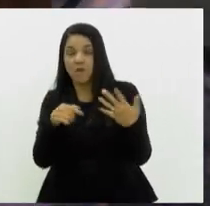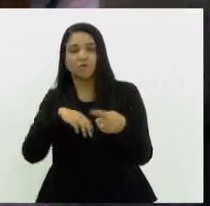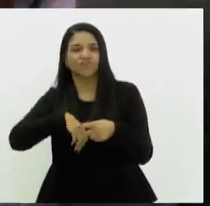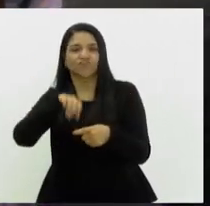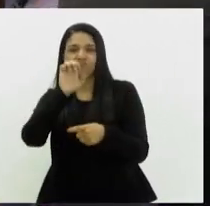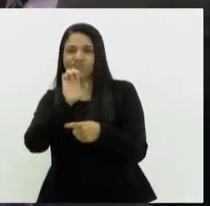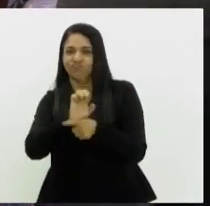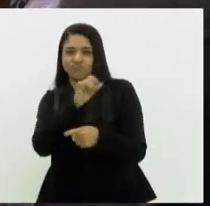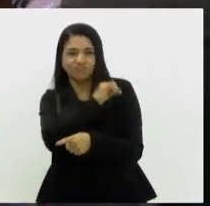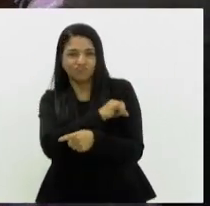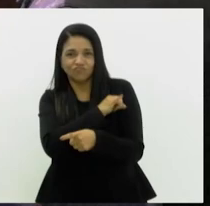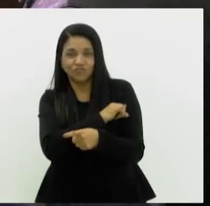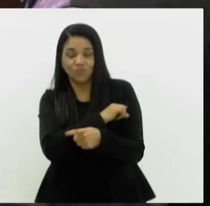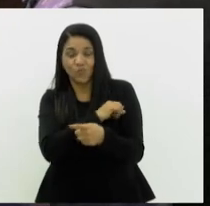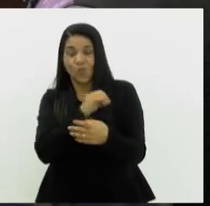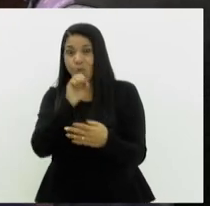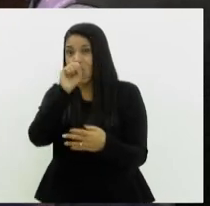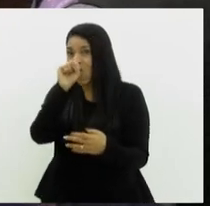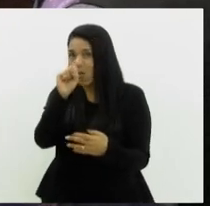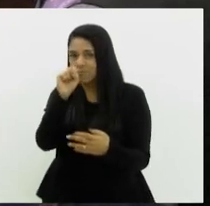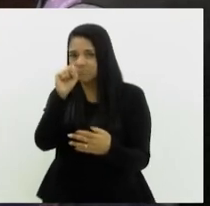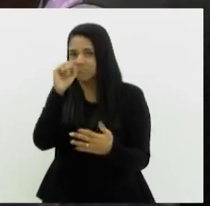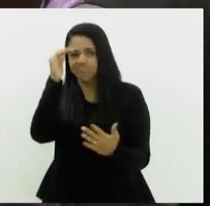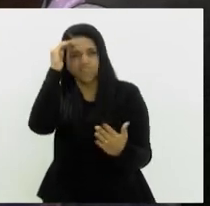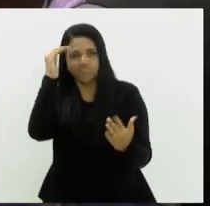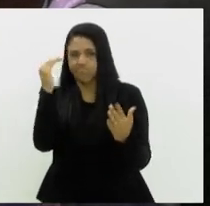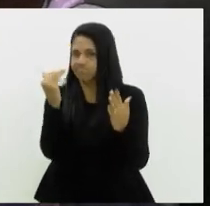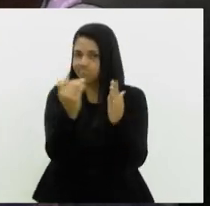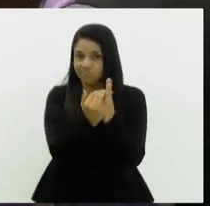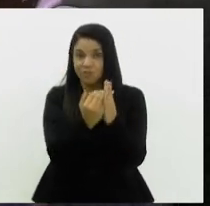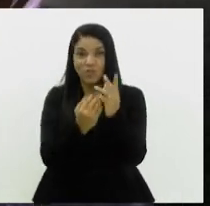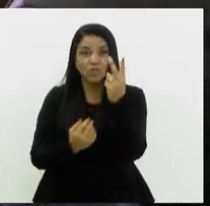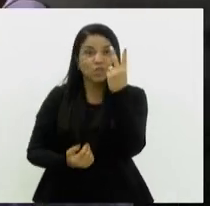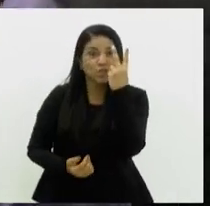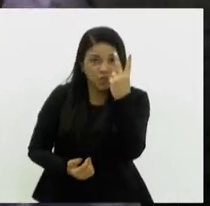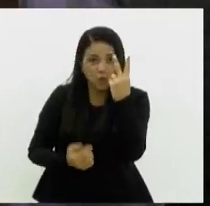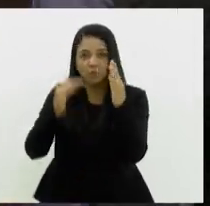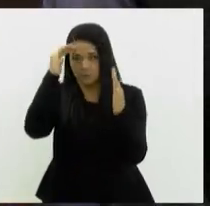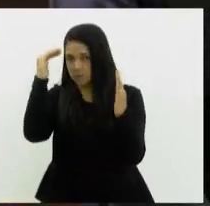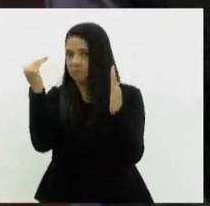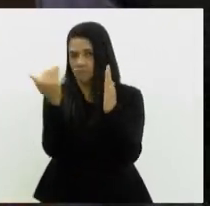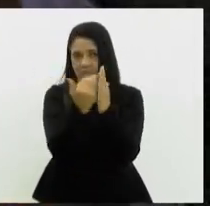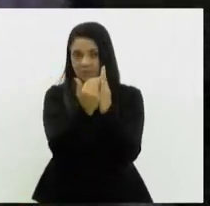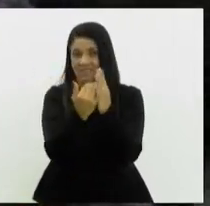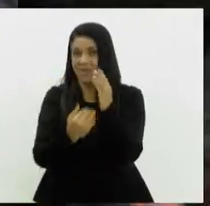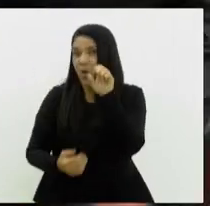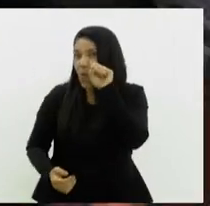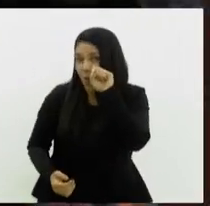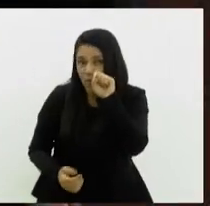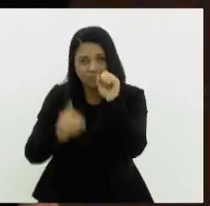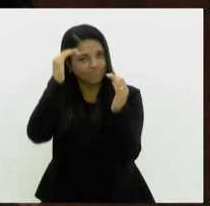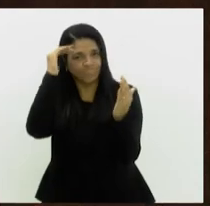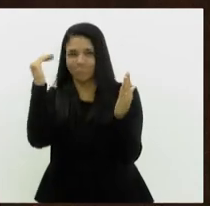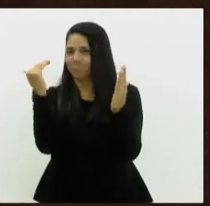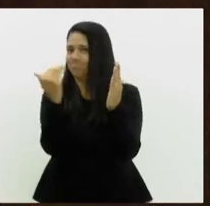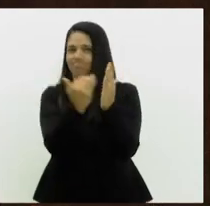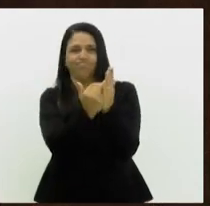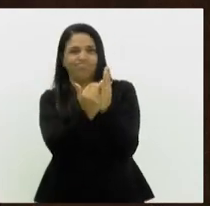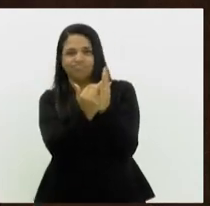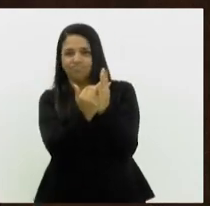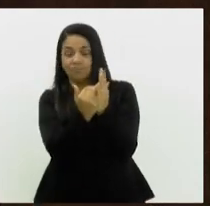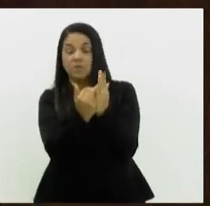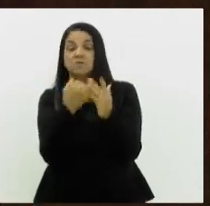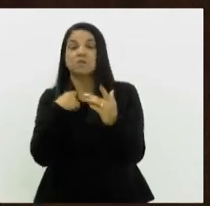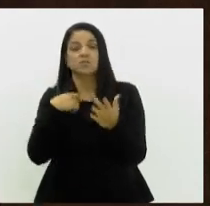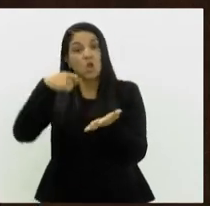cumpria 8. Só cumpria 2 pontos da política do clima. Então, a gente está cobrando, o